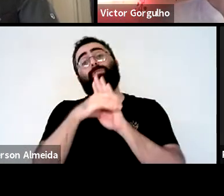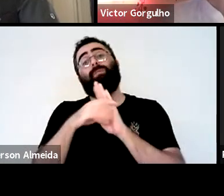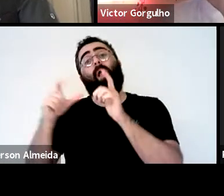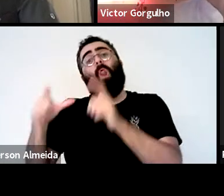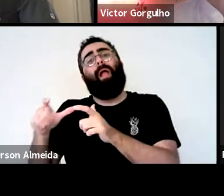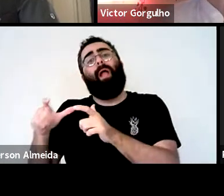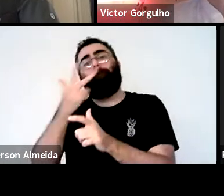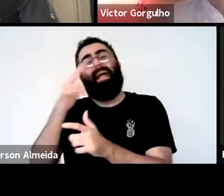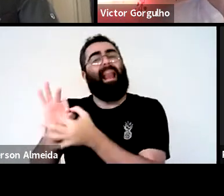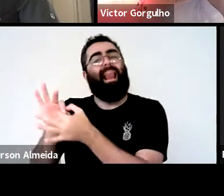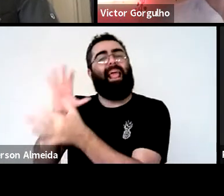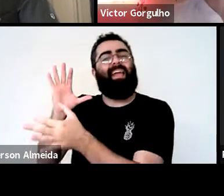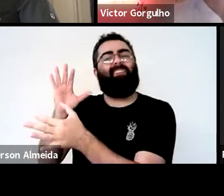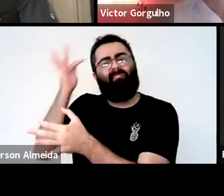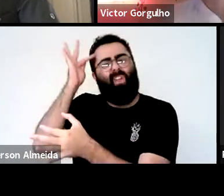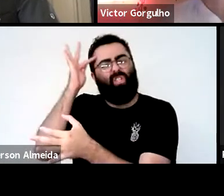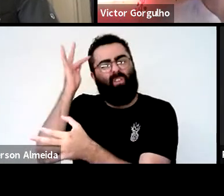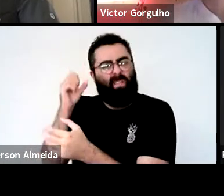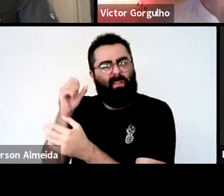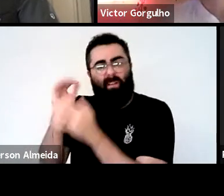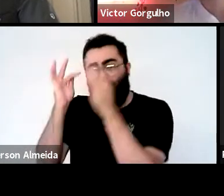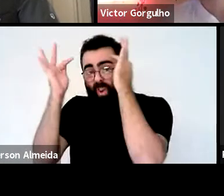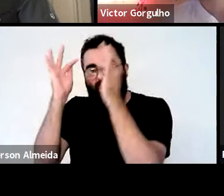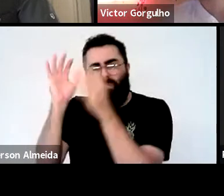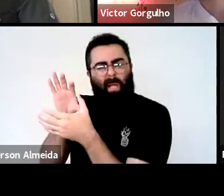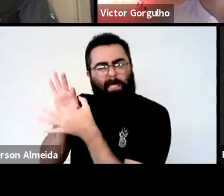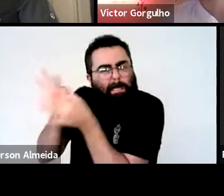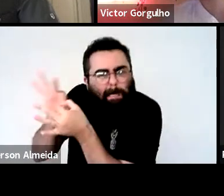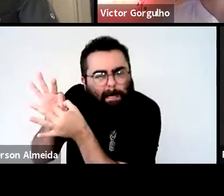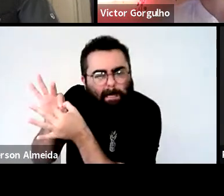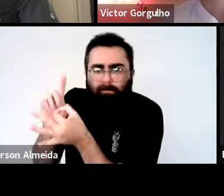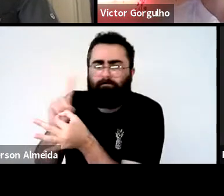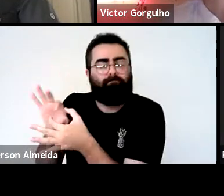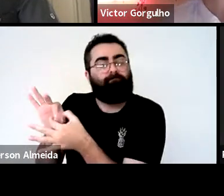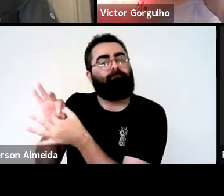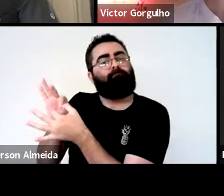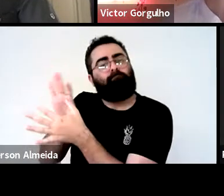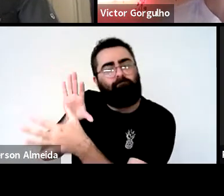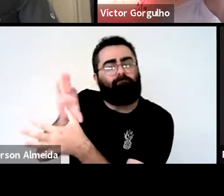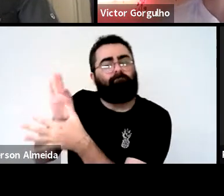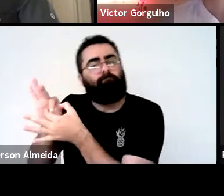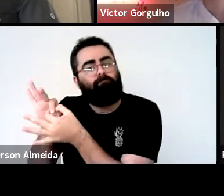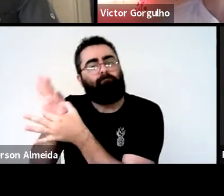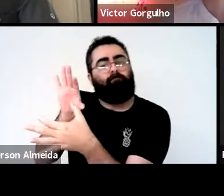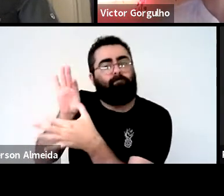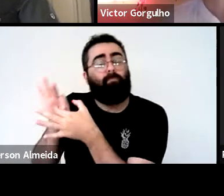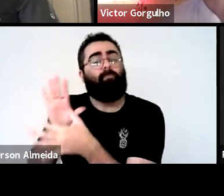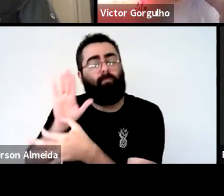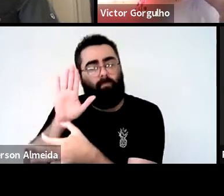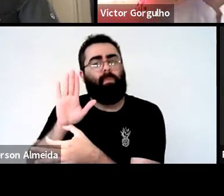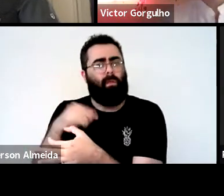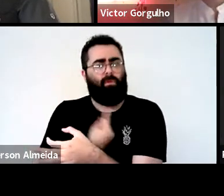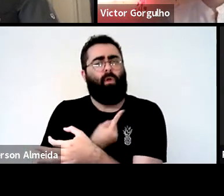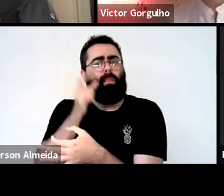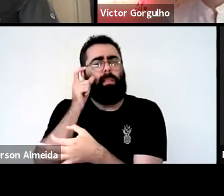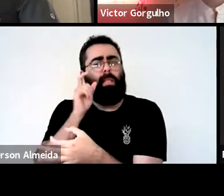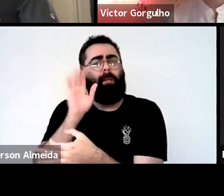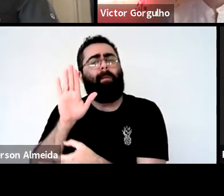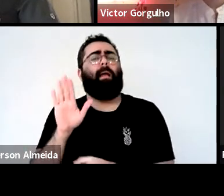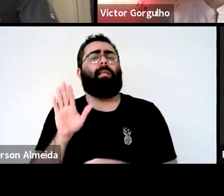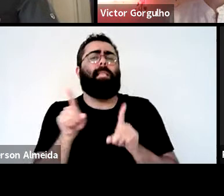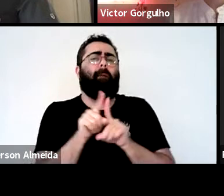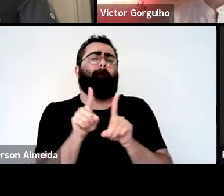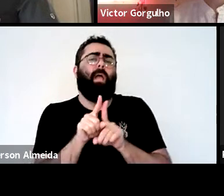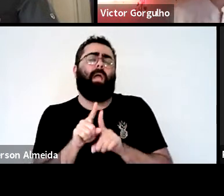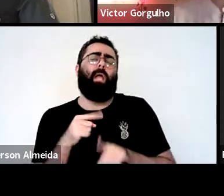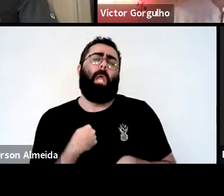da garra da filosofia. Então, talvez a ideia de lugar nos interessa bastante. Mas eu também fiquei pensando